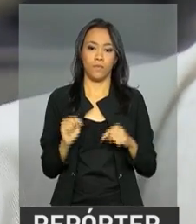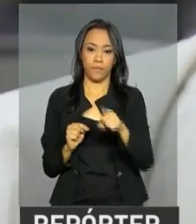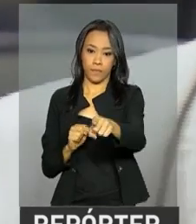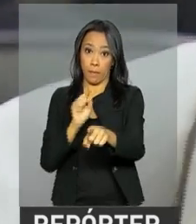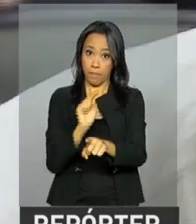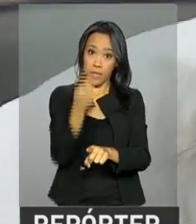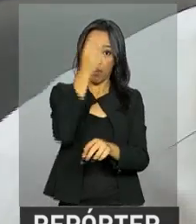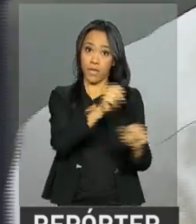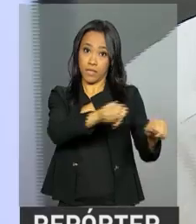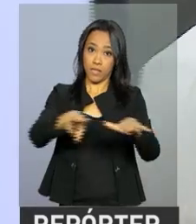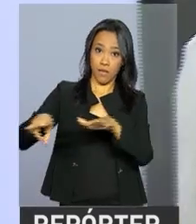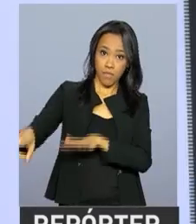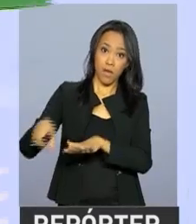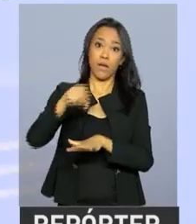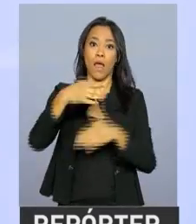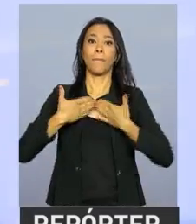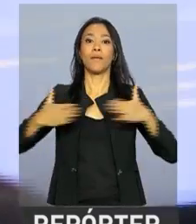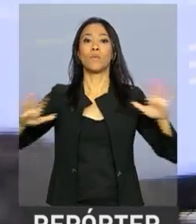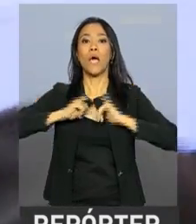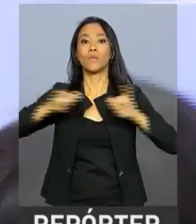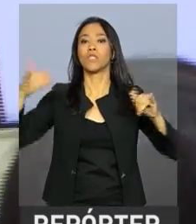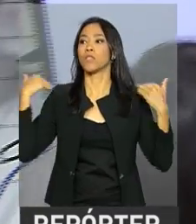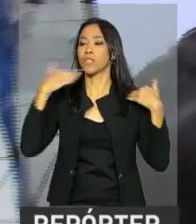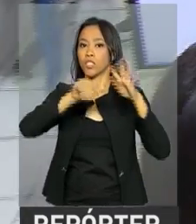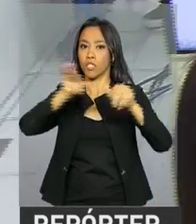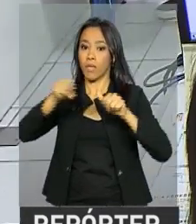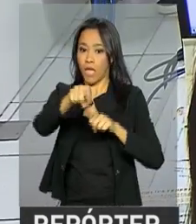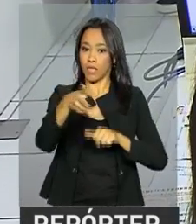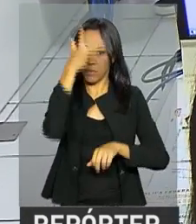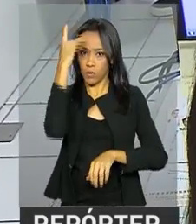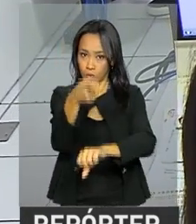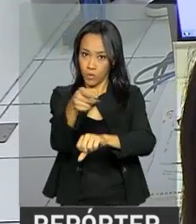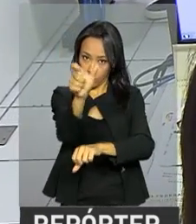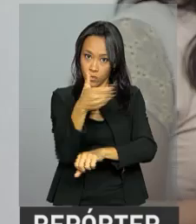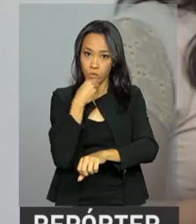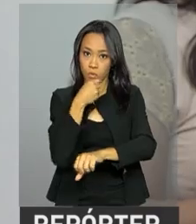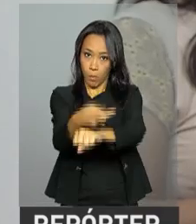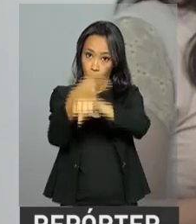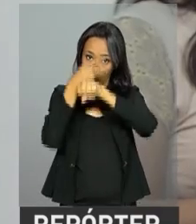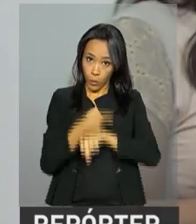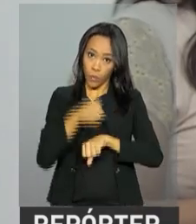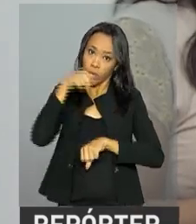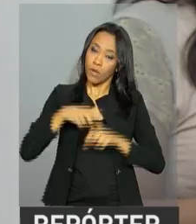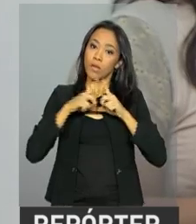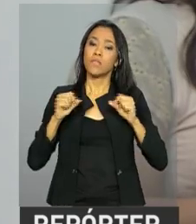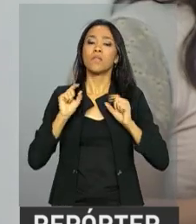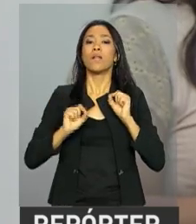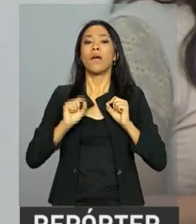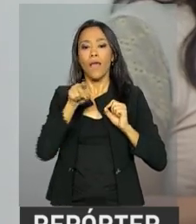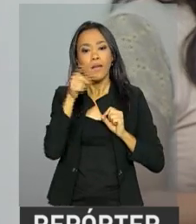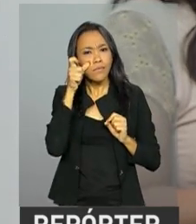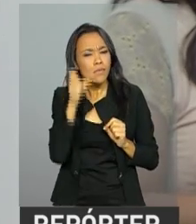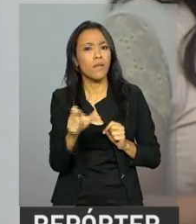primeira semana da abertura do alistamento o David veio até esta Junta Militar de Brasília para fazer o serviço ele